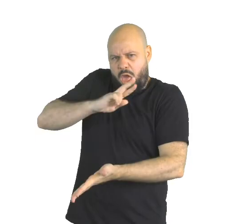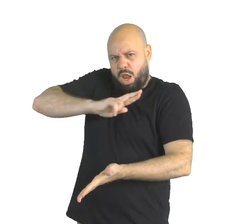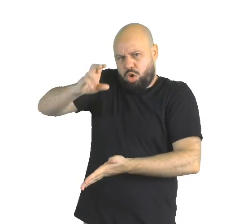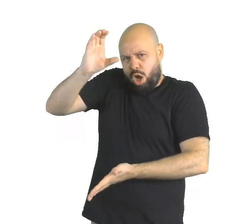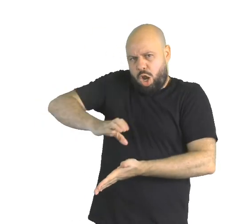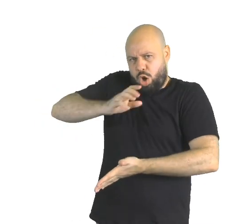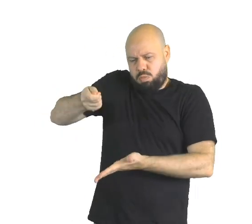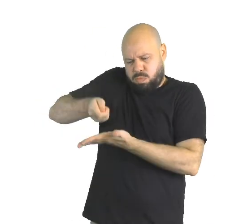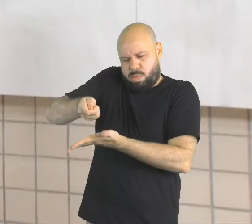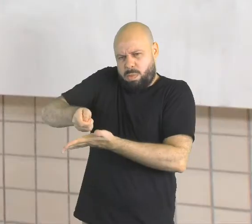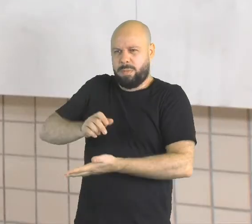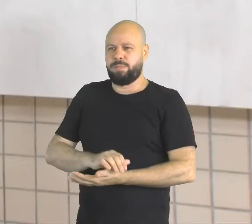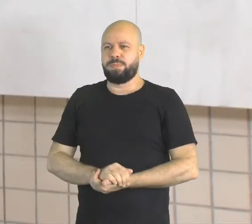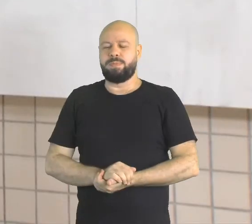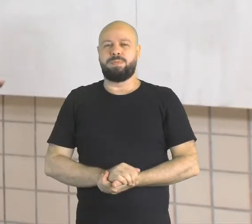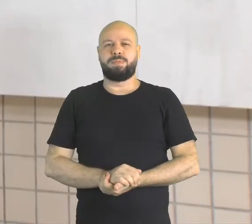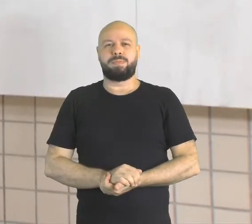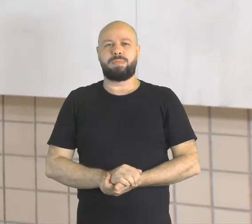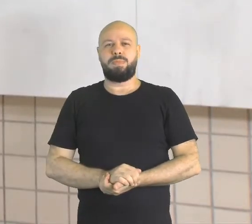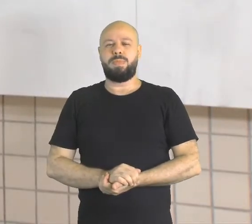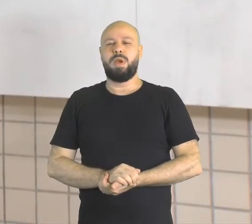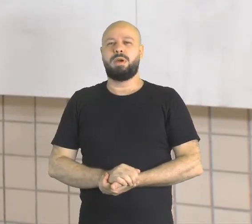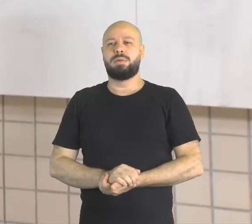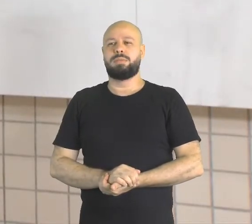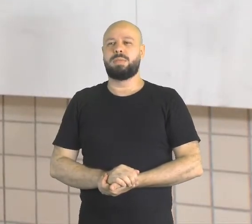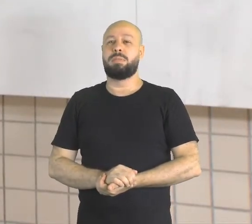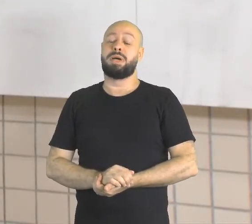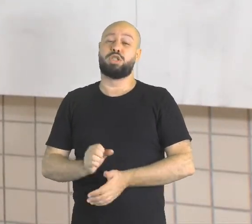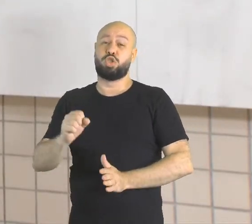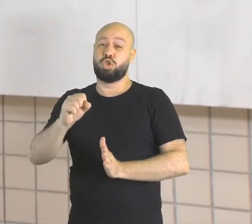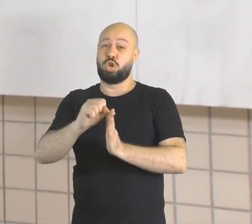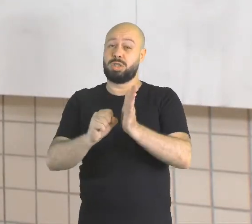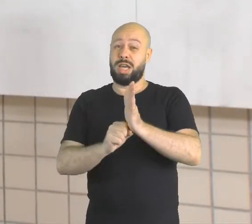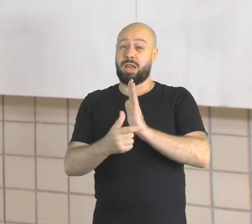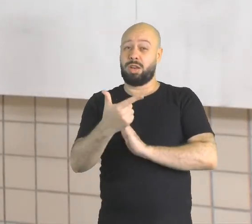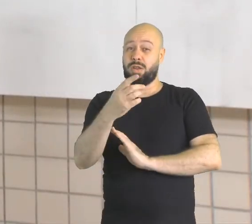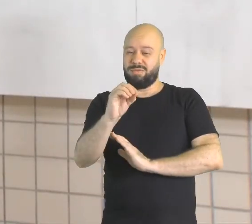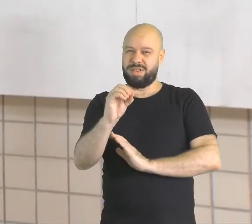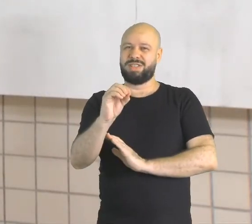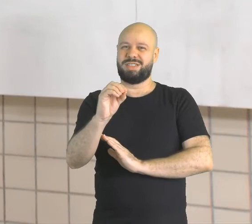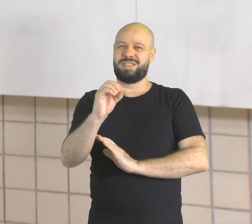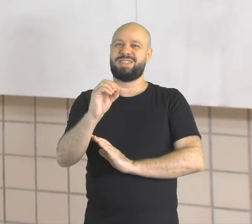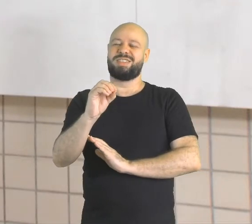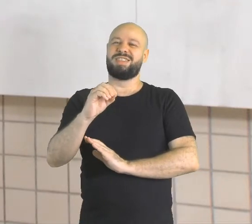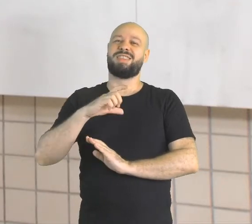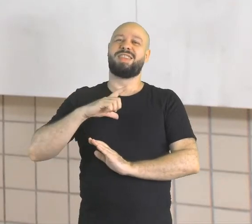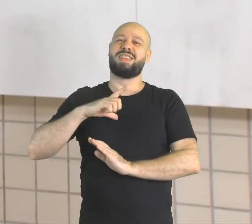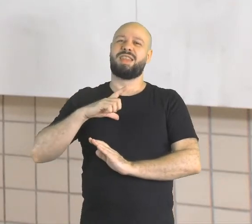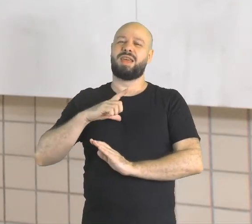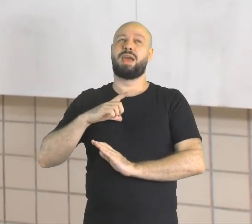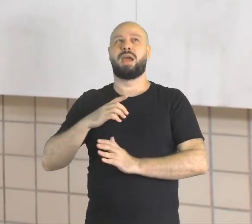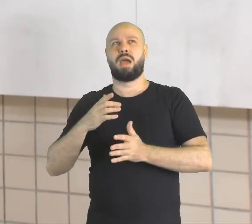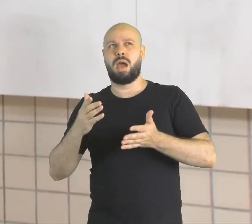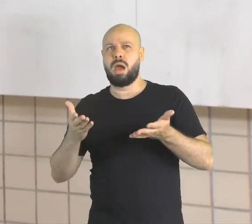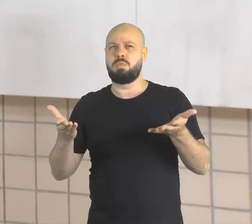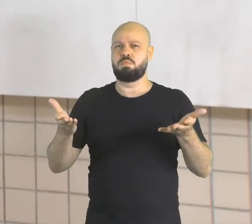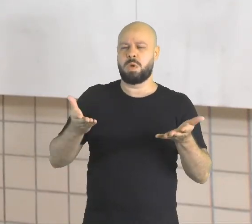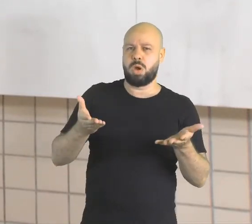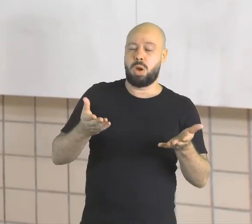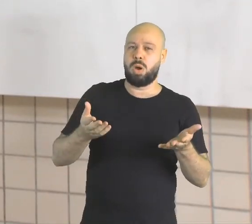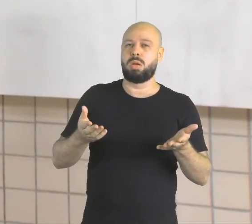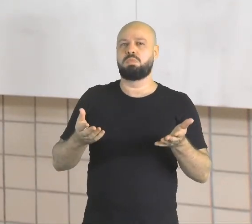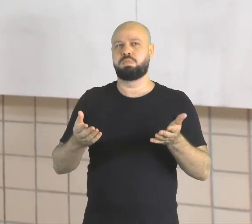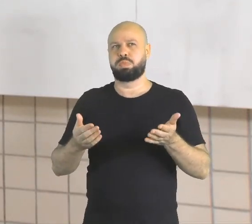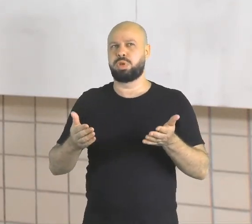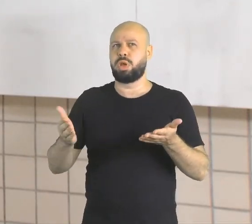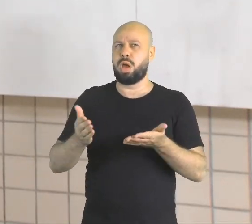católica. E foi apenas no século XX que nós tivemos realmente medidas de proteção